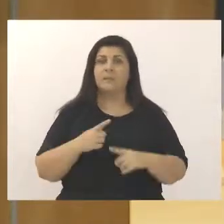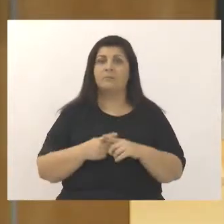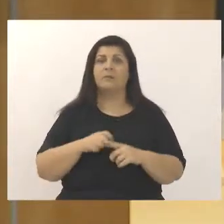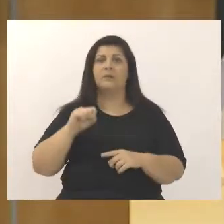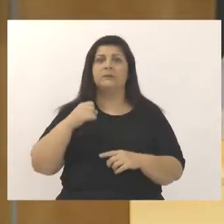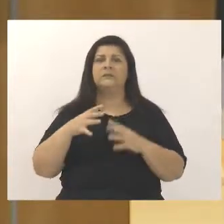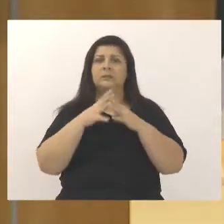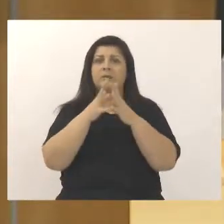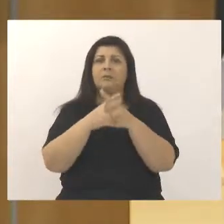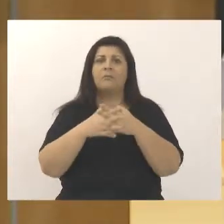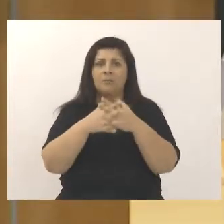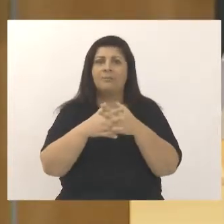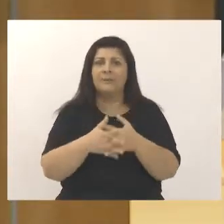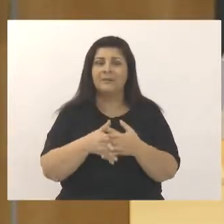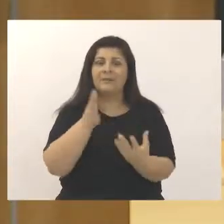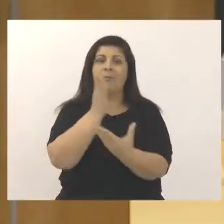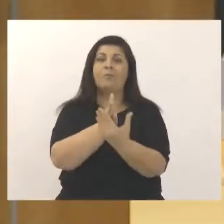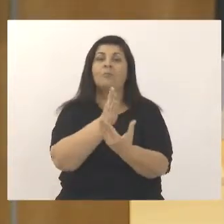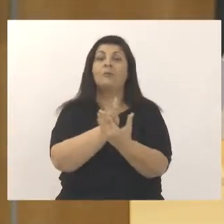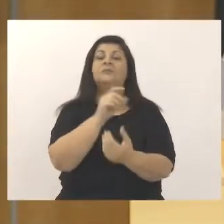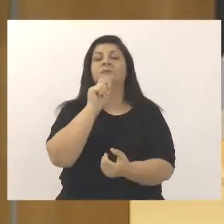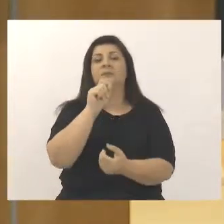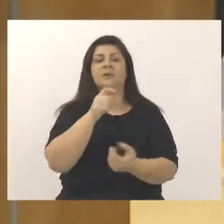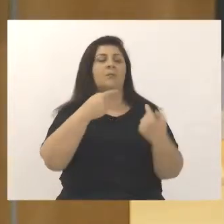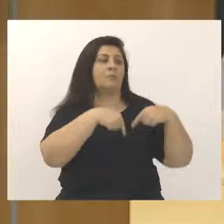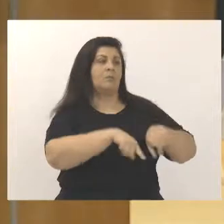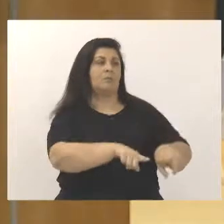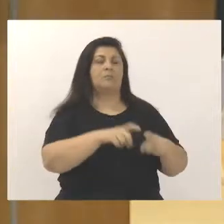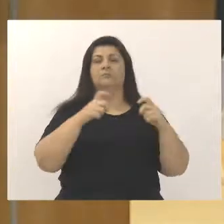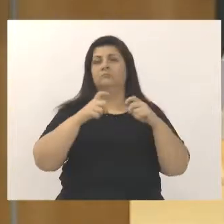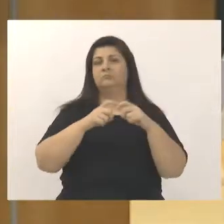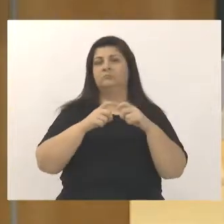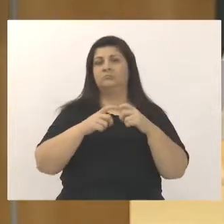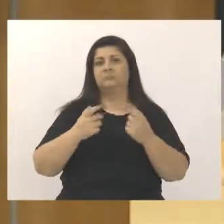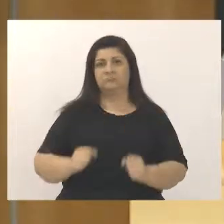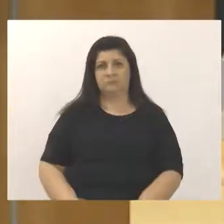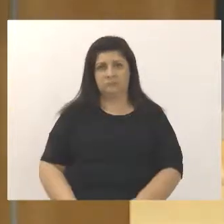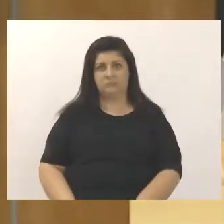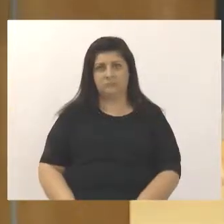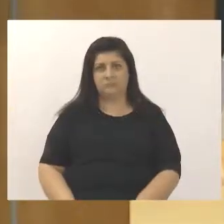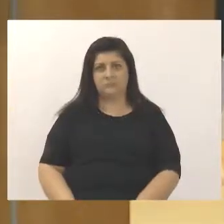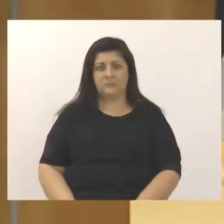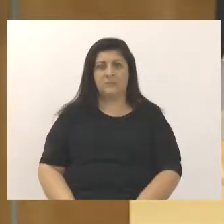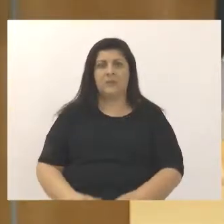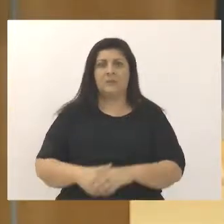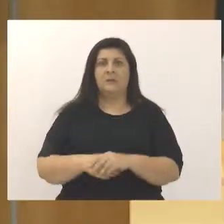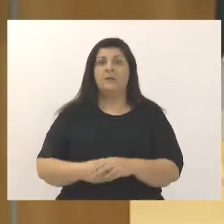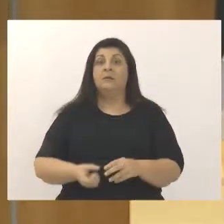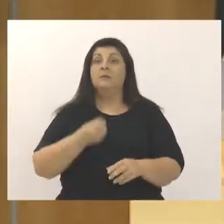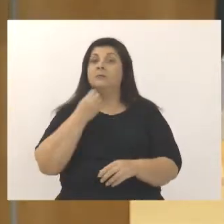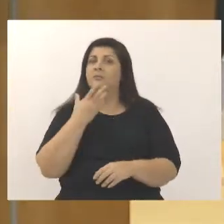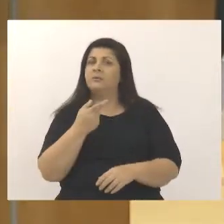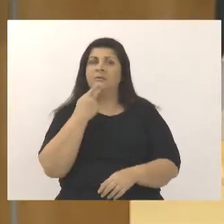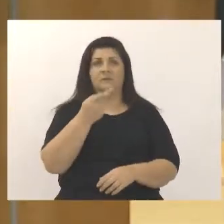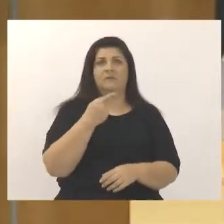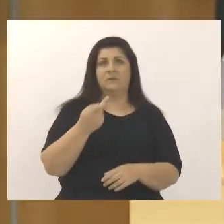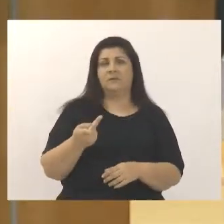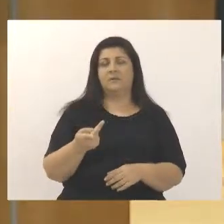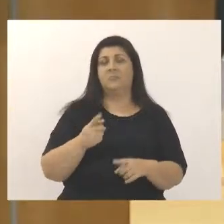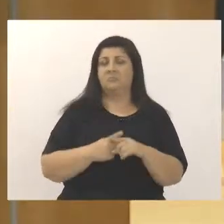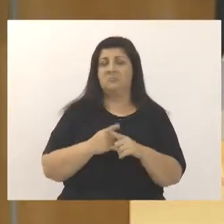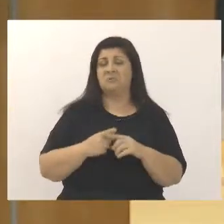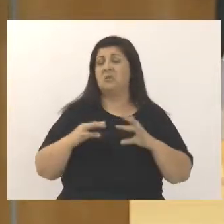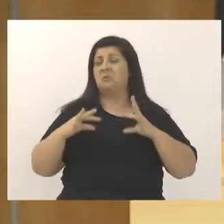Lucimar, o processo judicial é em cima do médico. É muito bom você falar, porque falar até